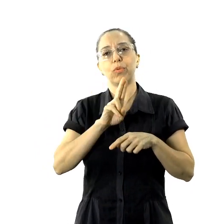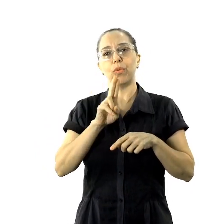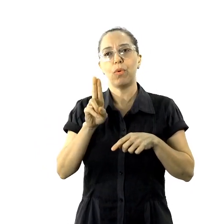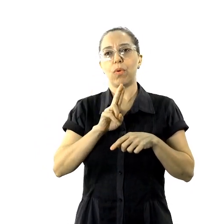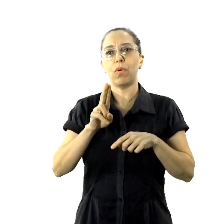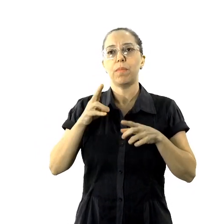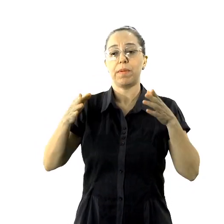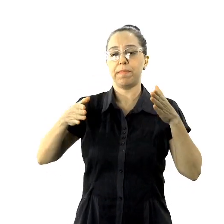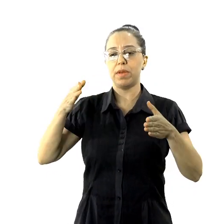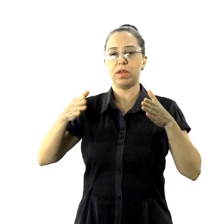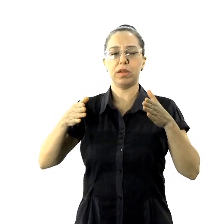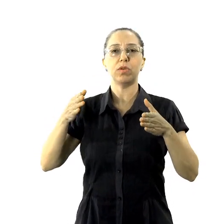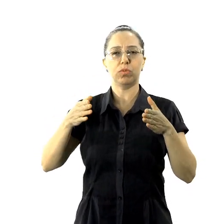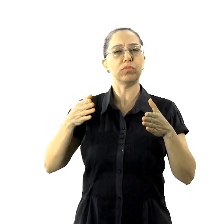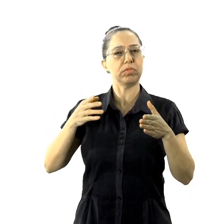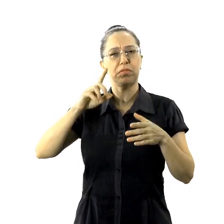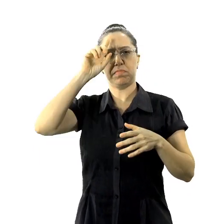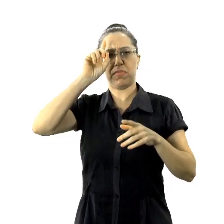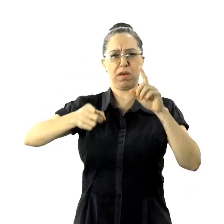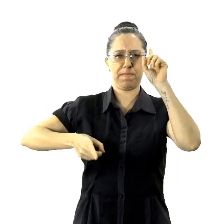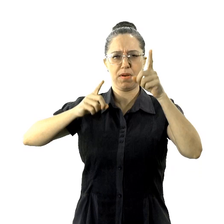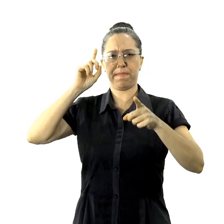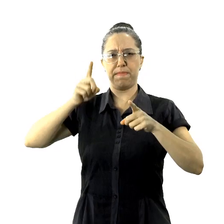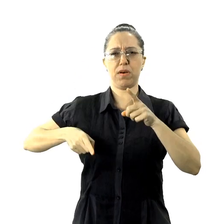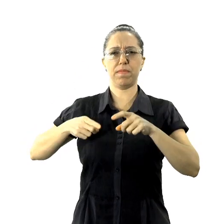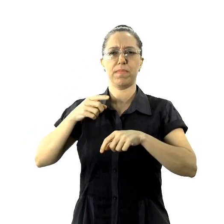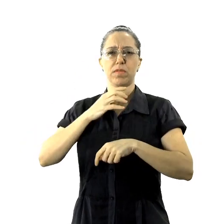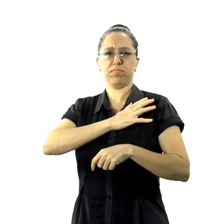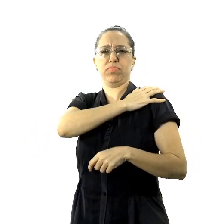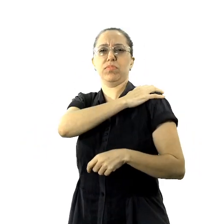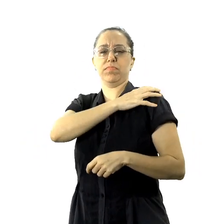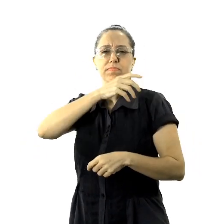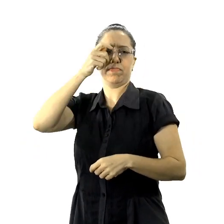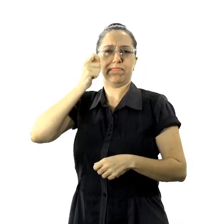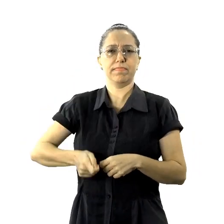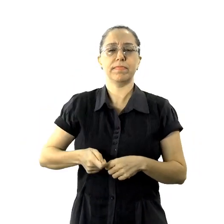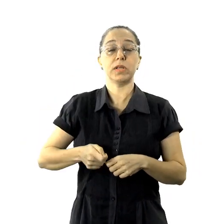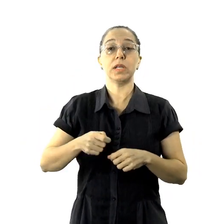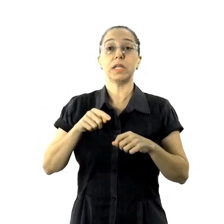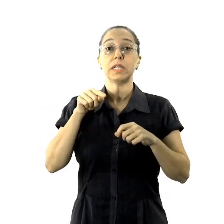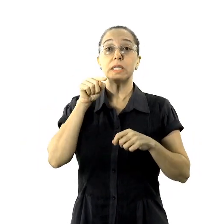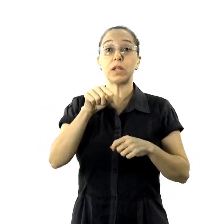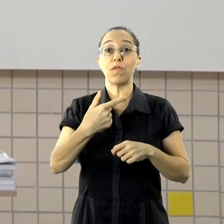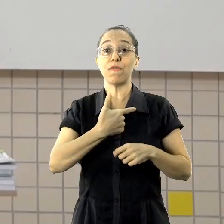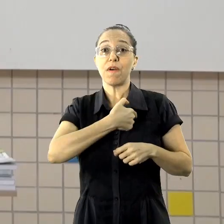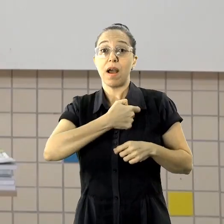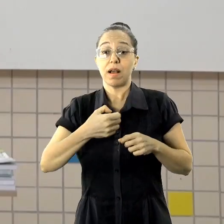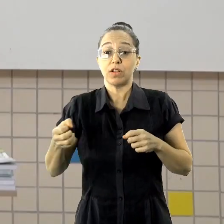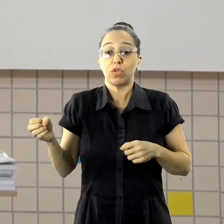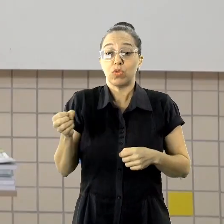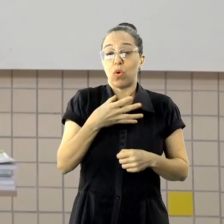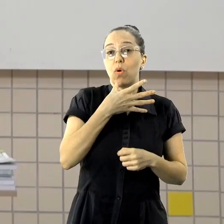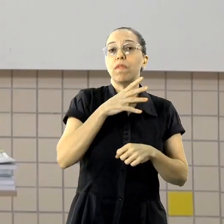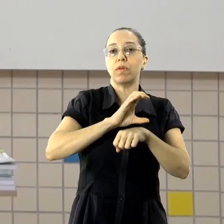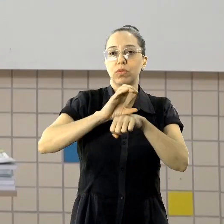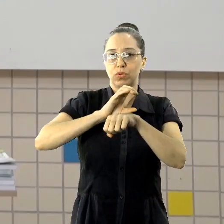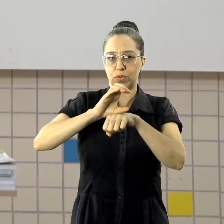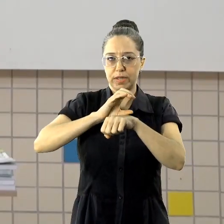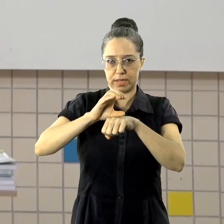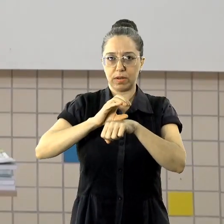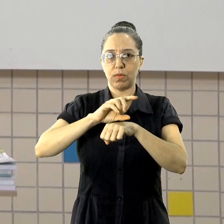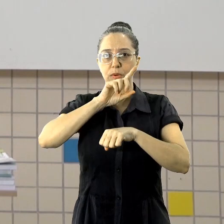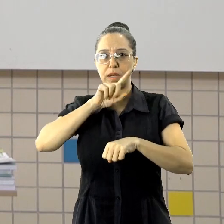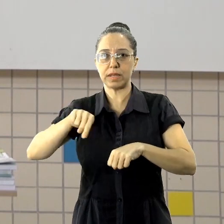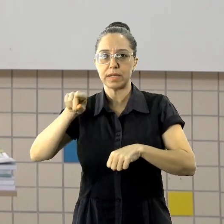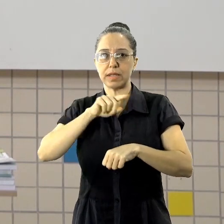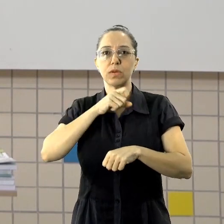período ditatorial. Nessa época, Getúlio Vargas, ele criou uma nova Constituição, cancelou a Constituição